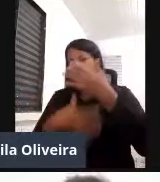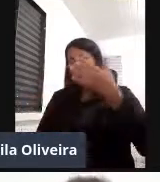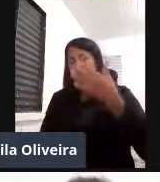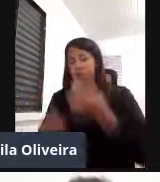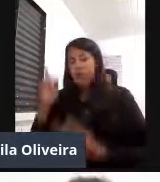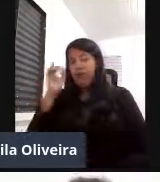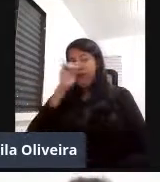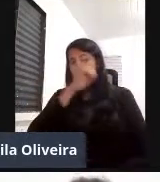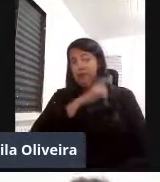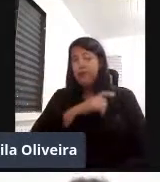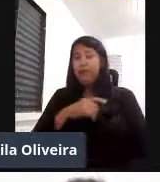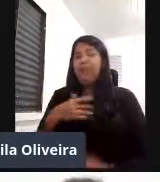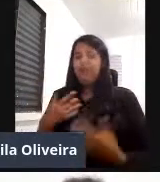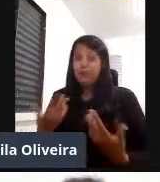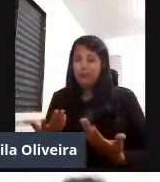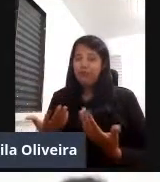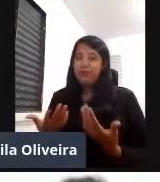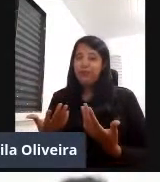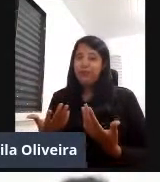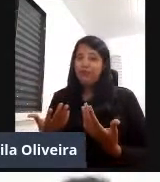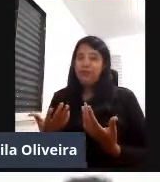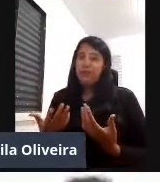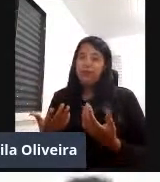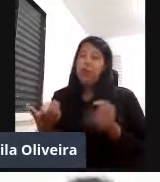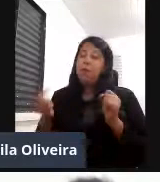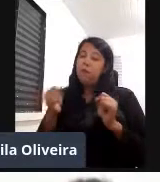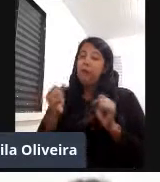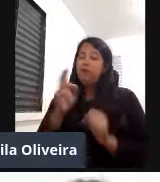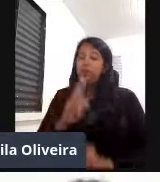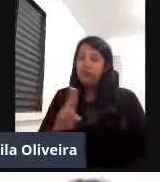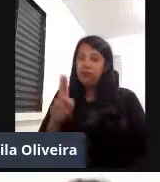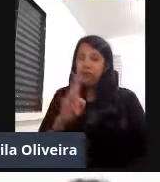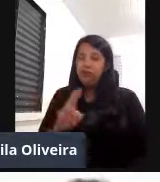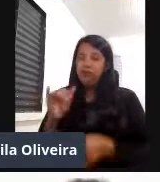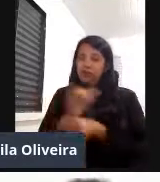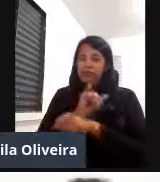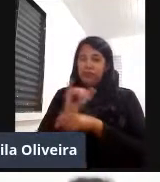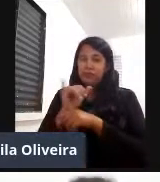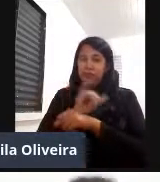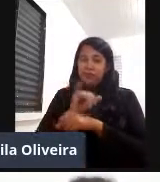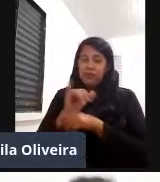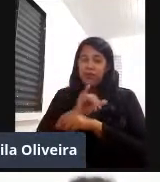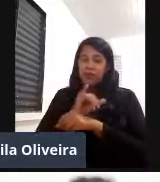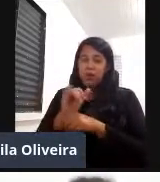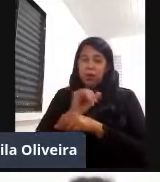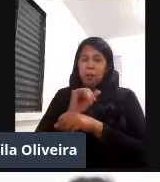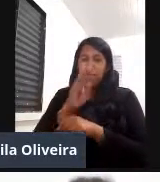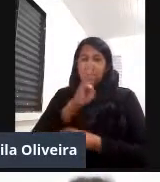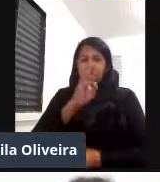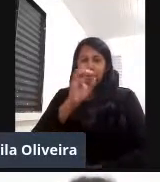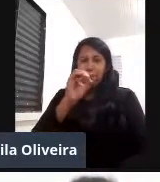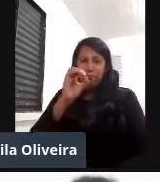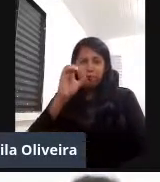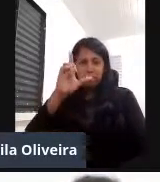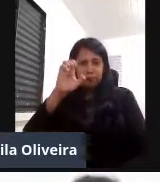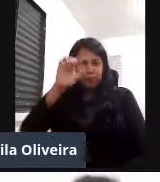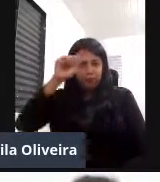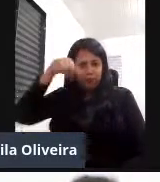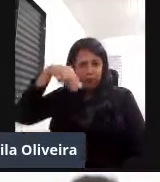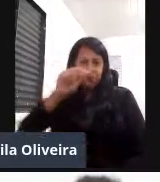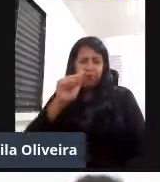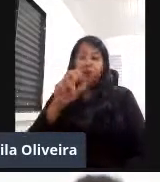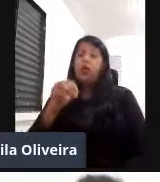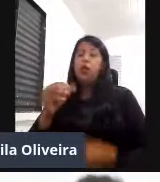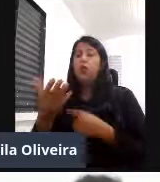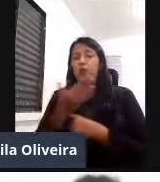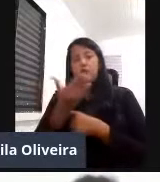utilizar essas expressões para melhor nos ajudar nessa busca. Então, a outra expressão também, vamos fazer aqui com